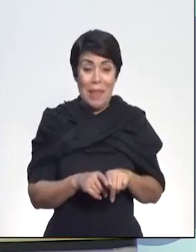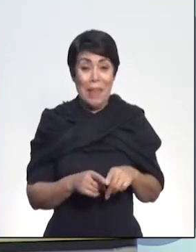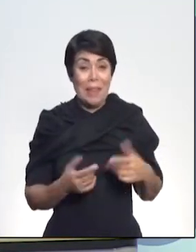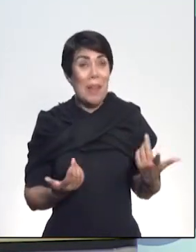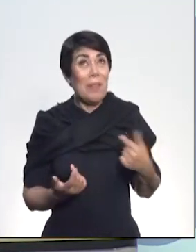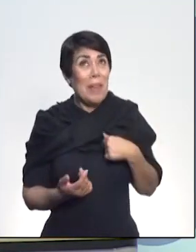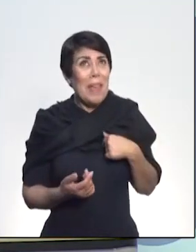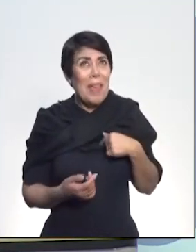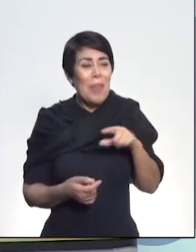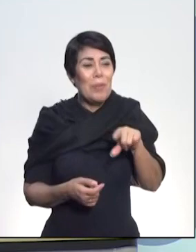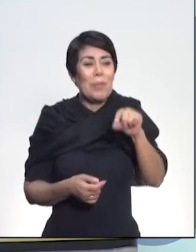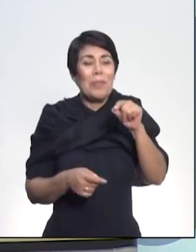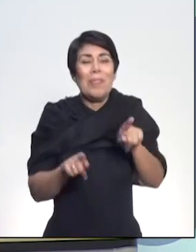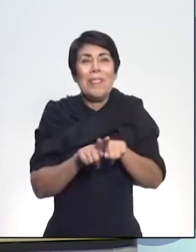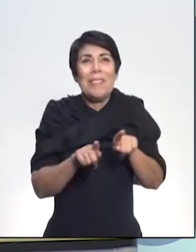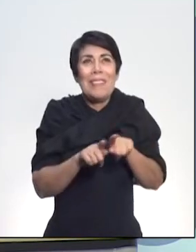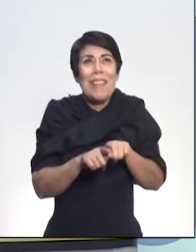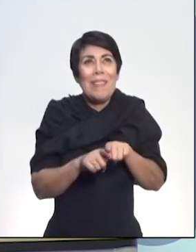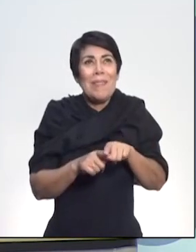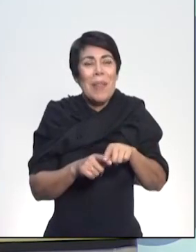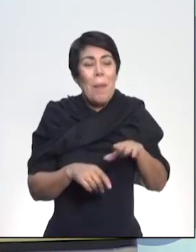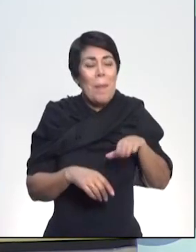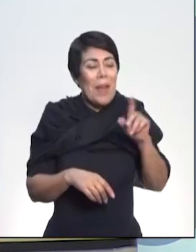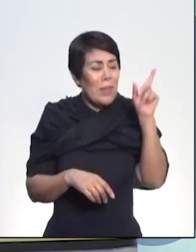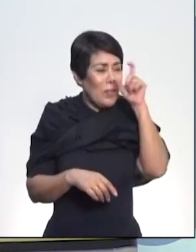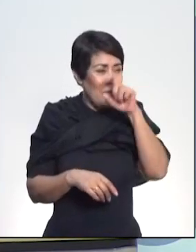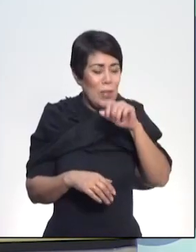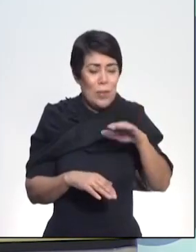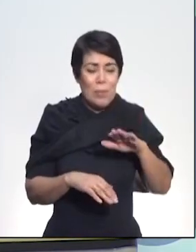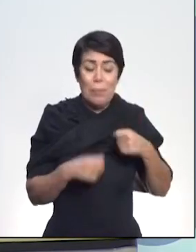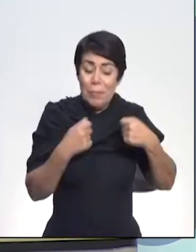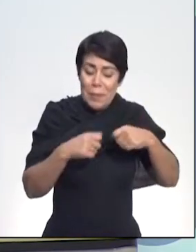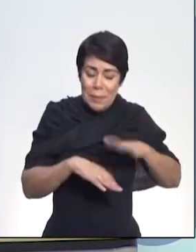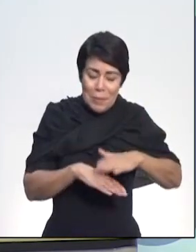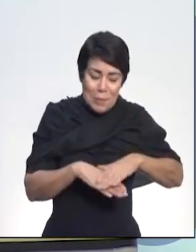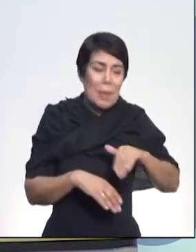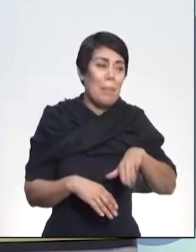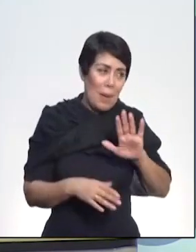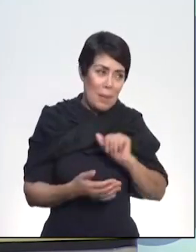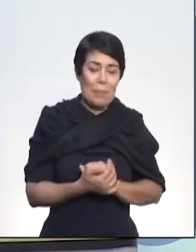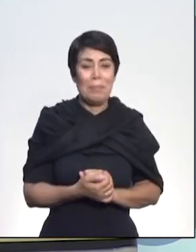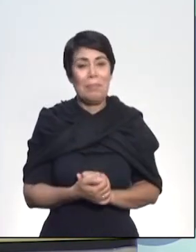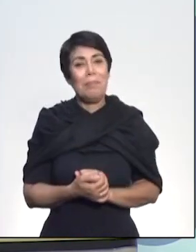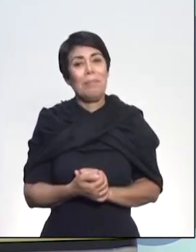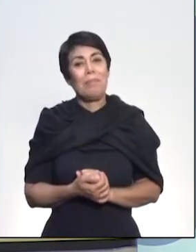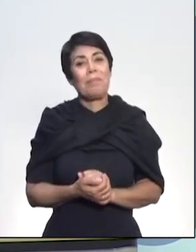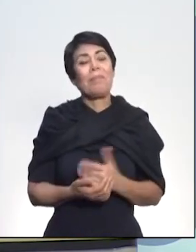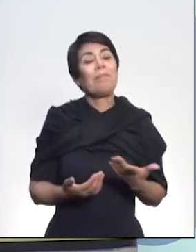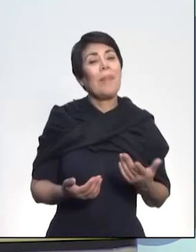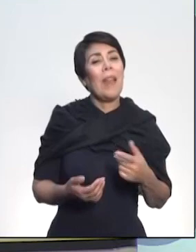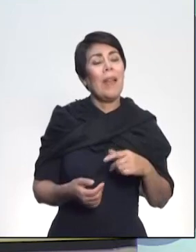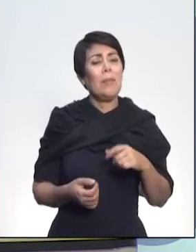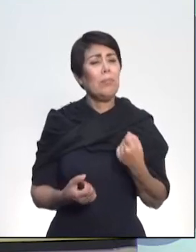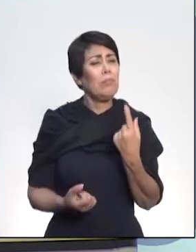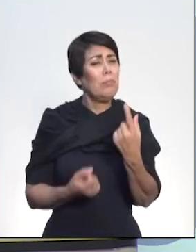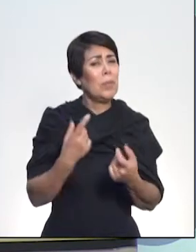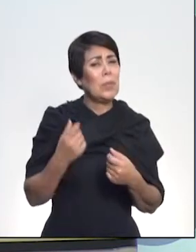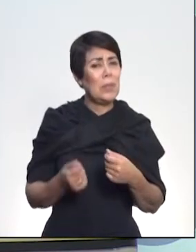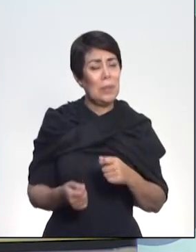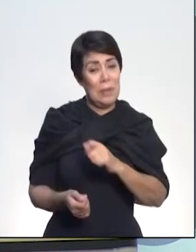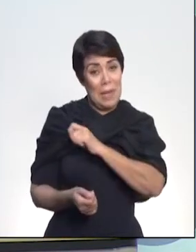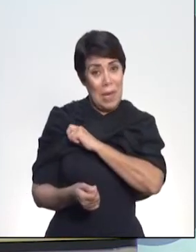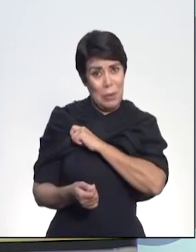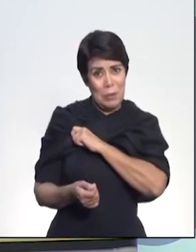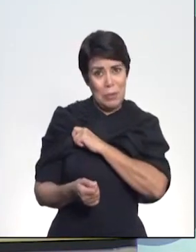sempre priorizar aquela matéria que nós temos mais dificuldade, né? Alguns alunos aqui, eles colocaram como é o